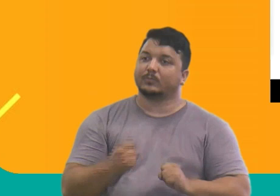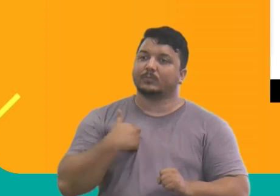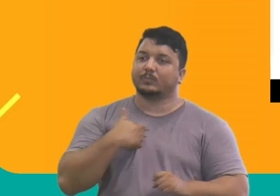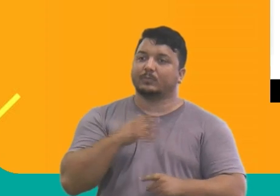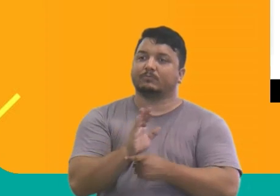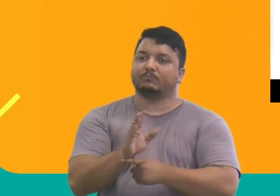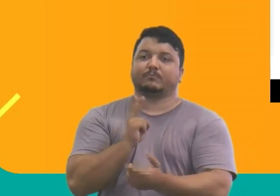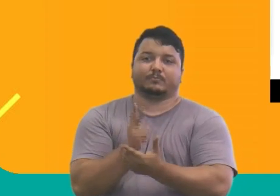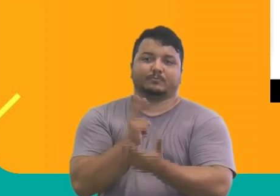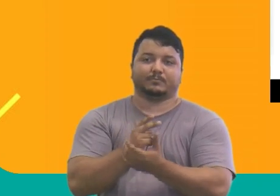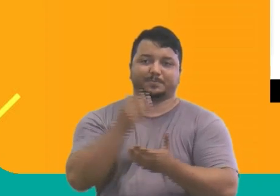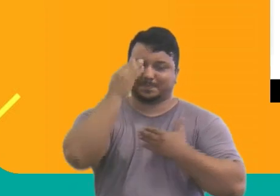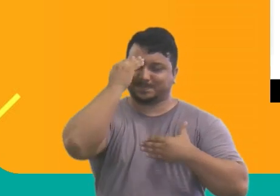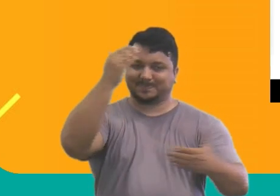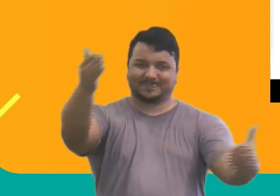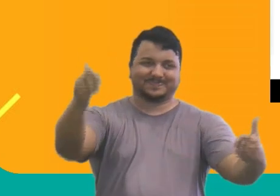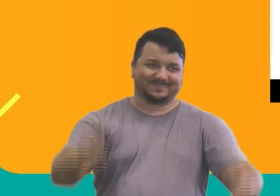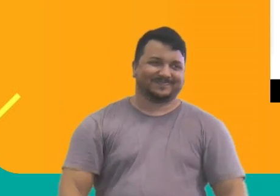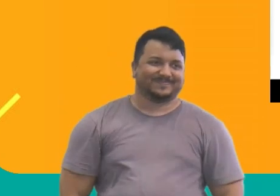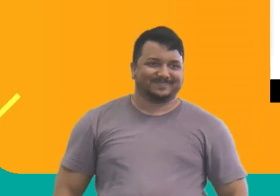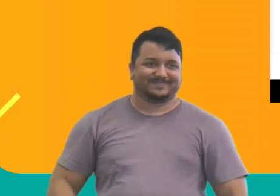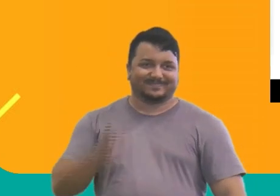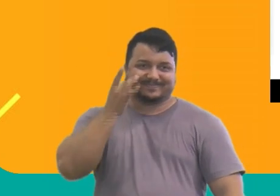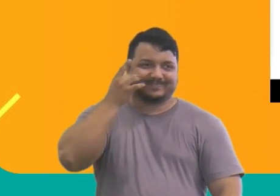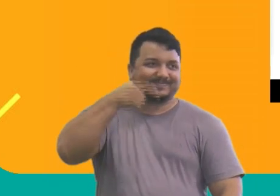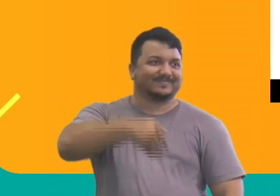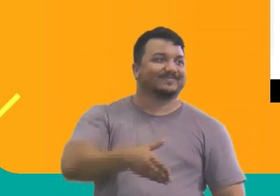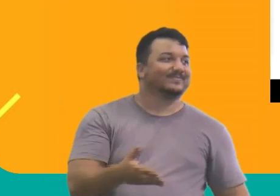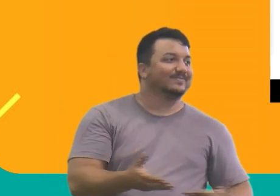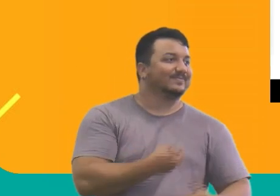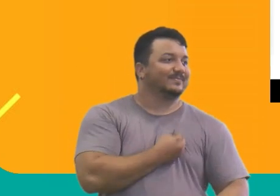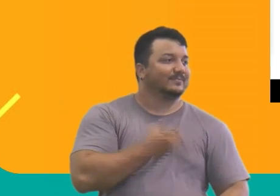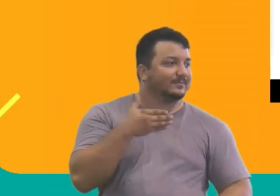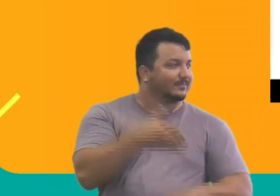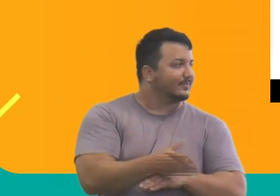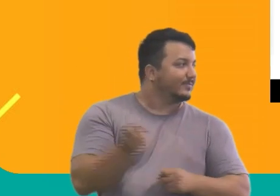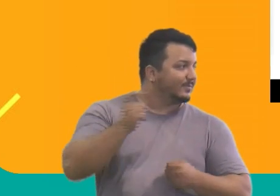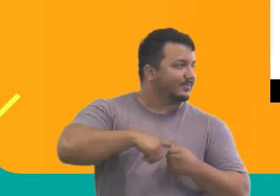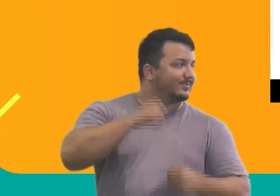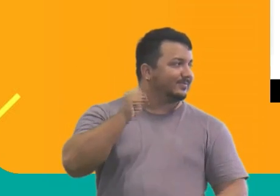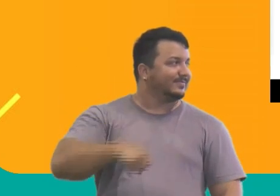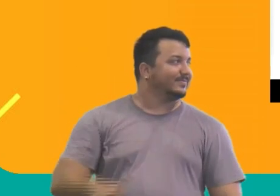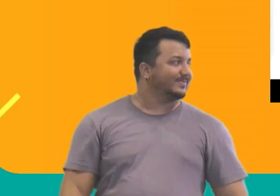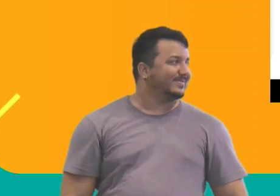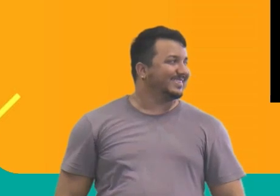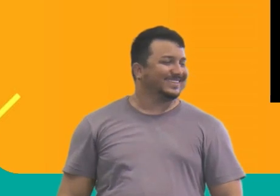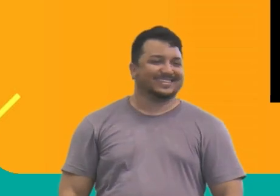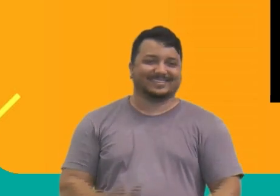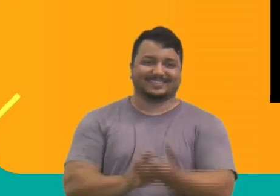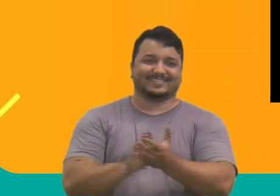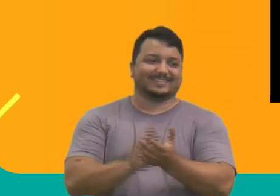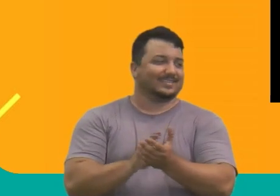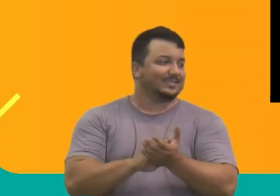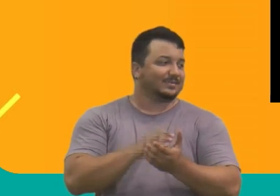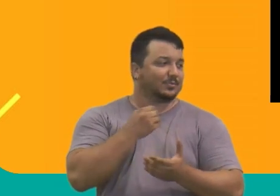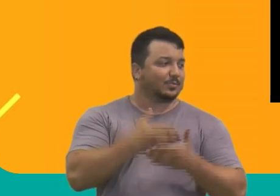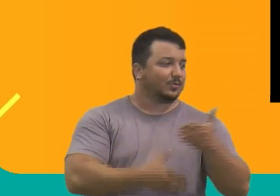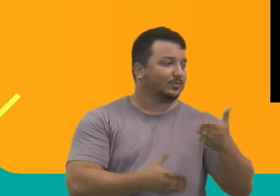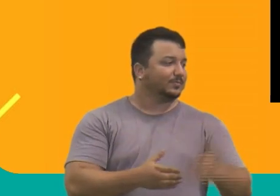no que for preciso. Obrigada pela presença de vocês e chama que a gente volta. Tem mais biologia para vocês. Boas provas, se